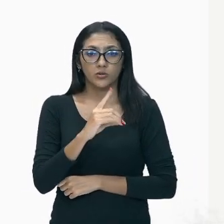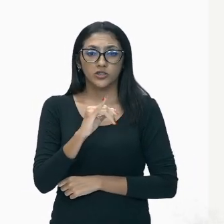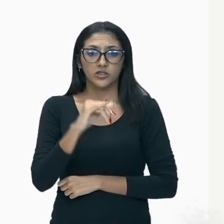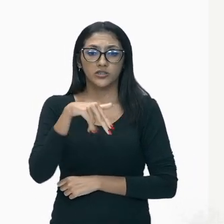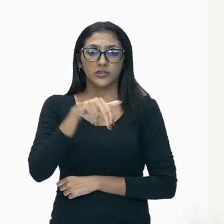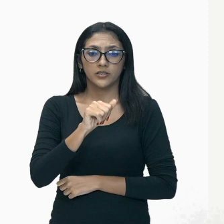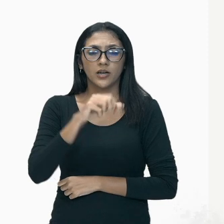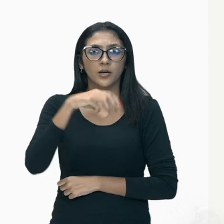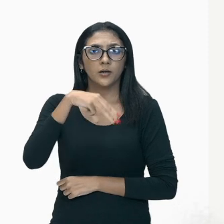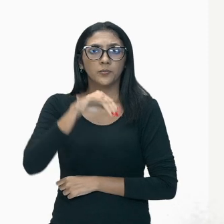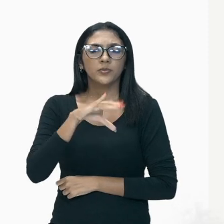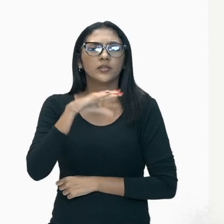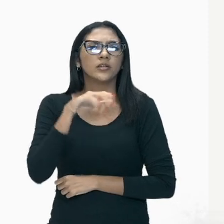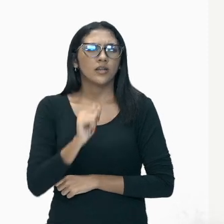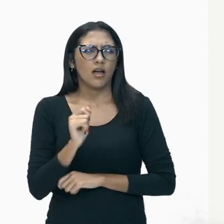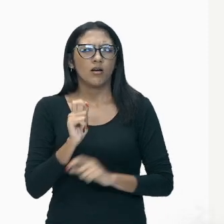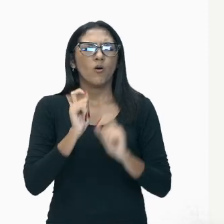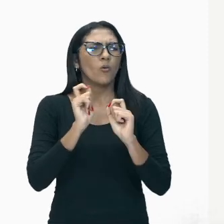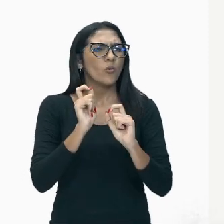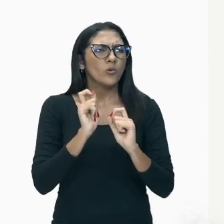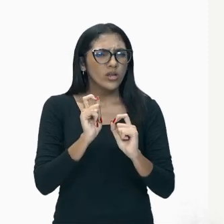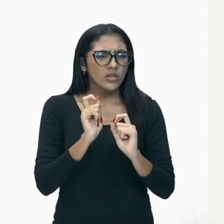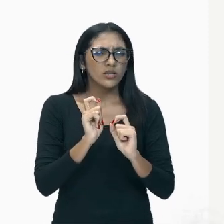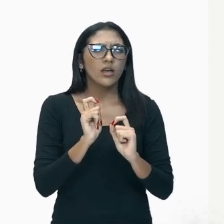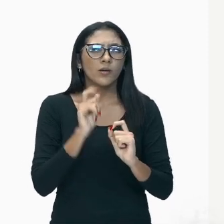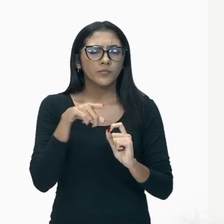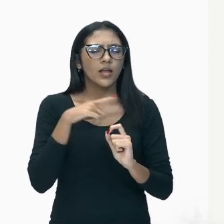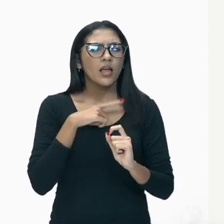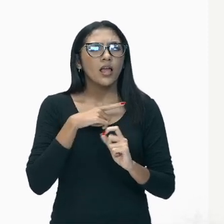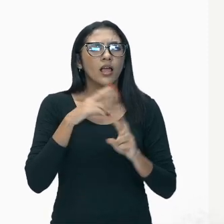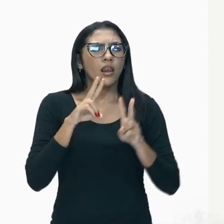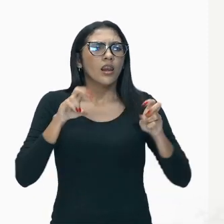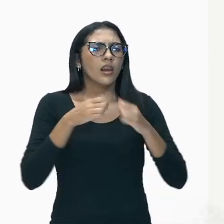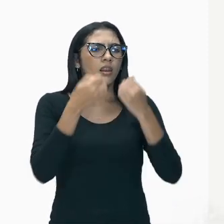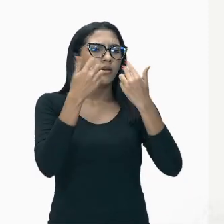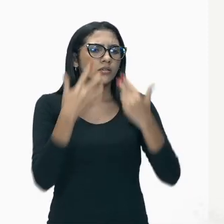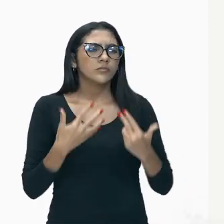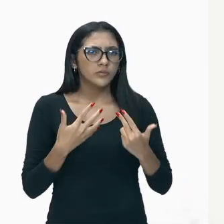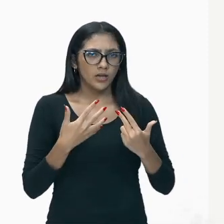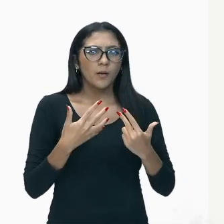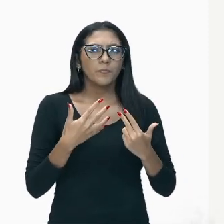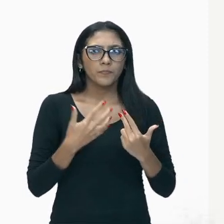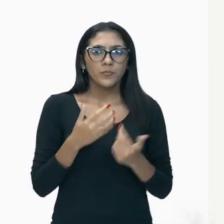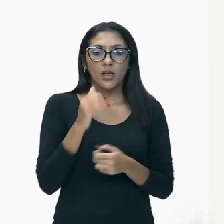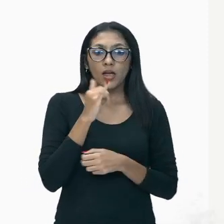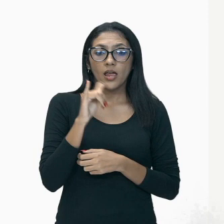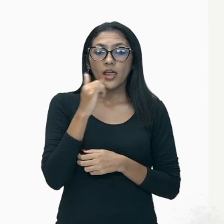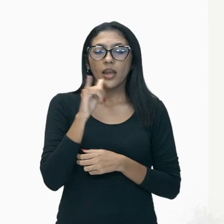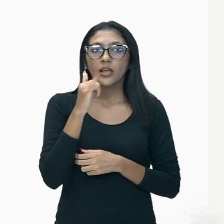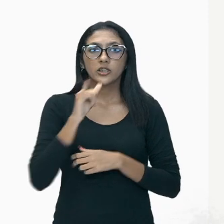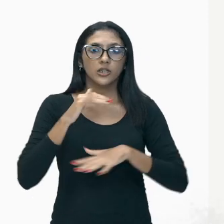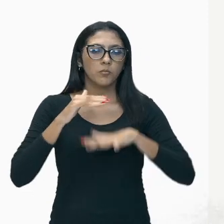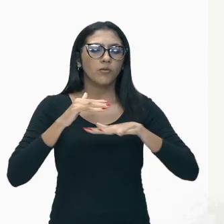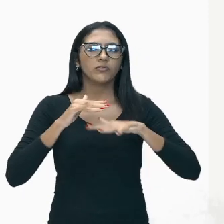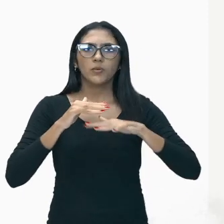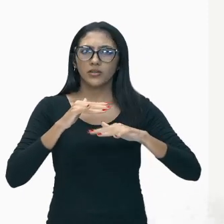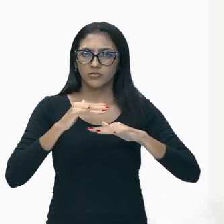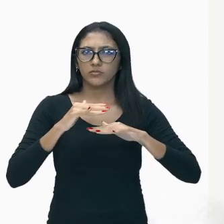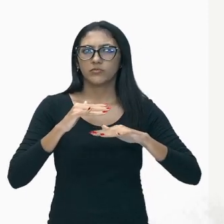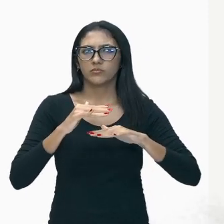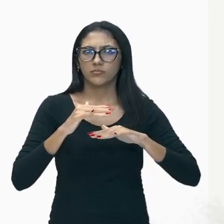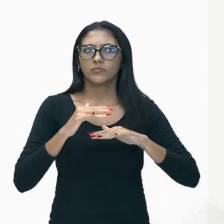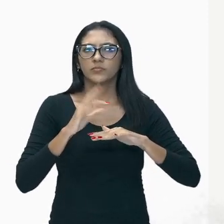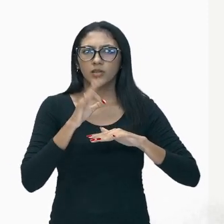que a eletrodinâmica é aquela que vai falar sobre as cargas elétricas em movimento.